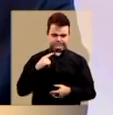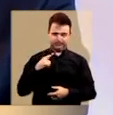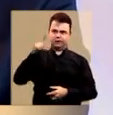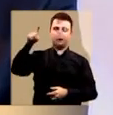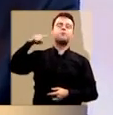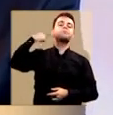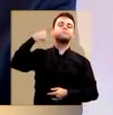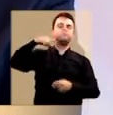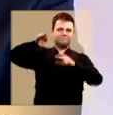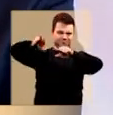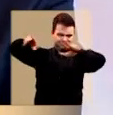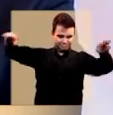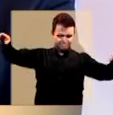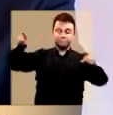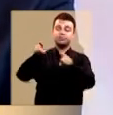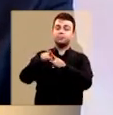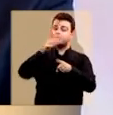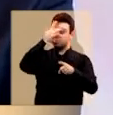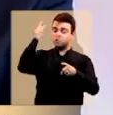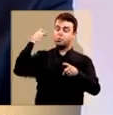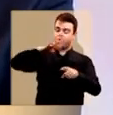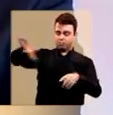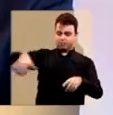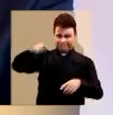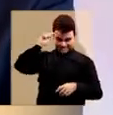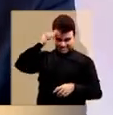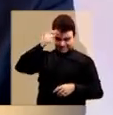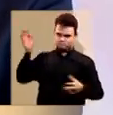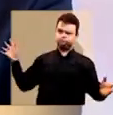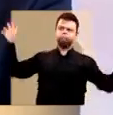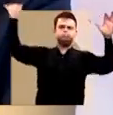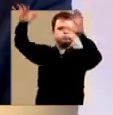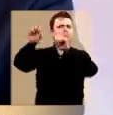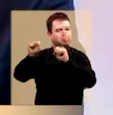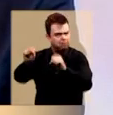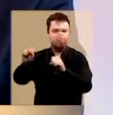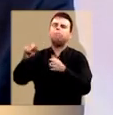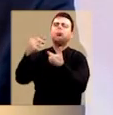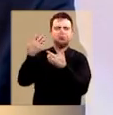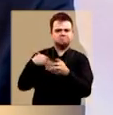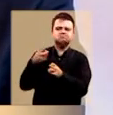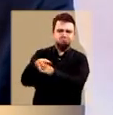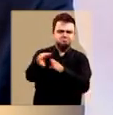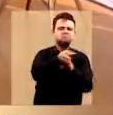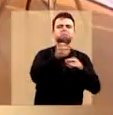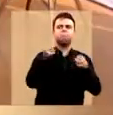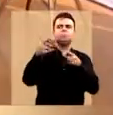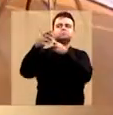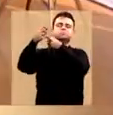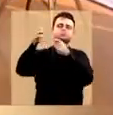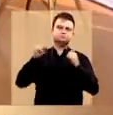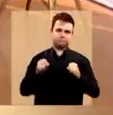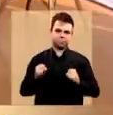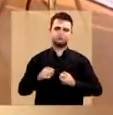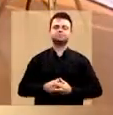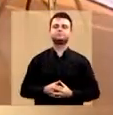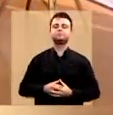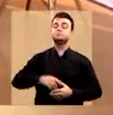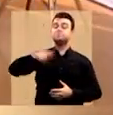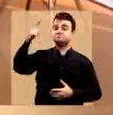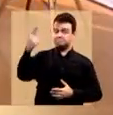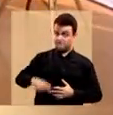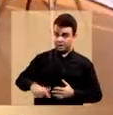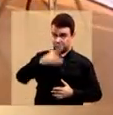nós somos advogados e também a comunidade negra riopretense, e nós estamos lá abertos para receber esse tipo de denúncia. Tiago, além